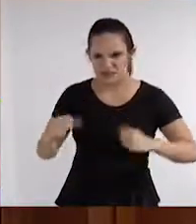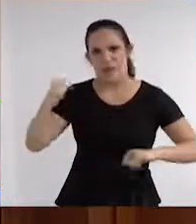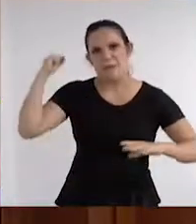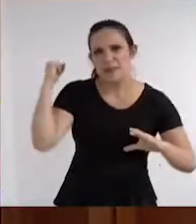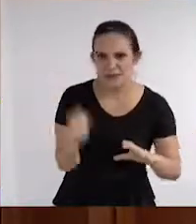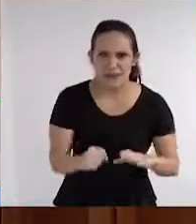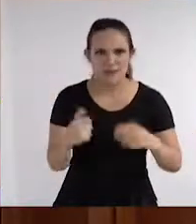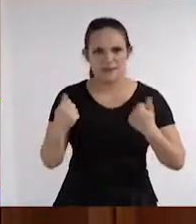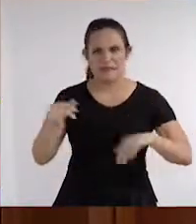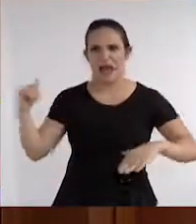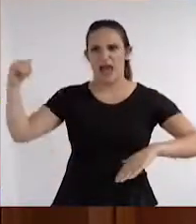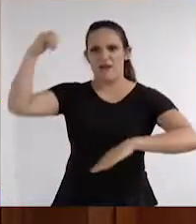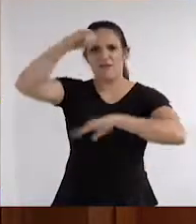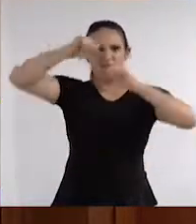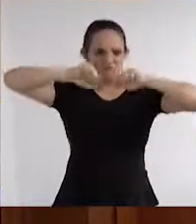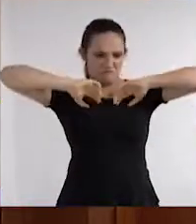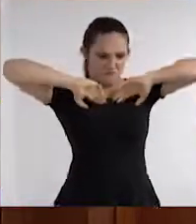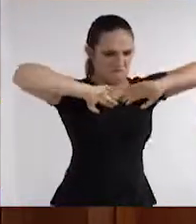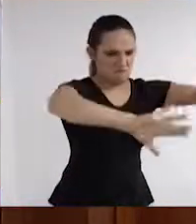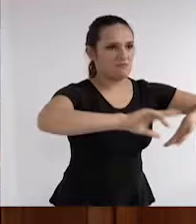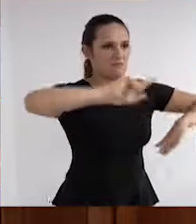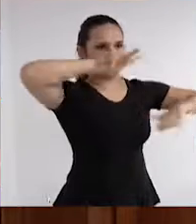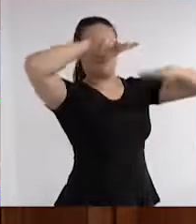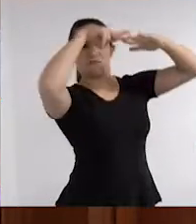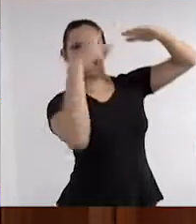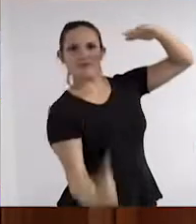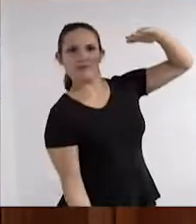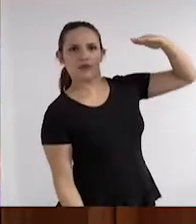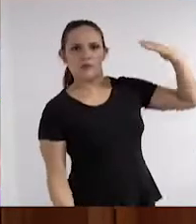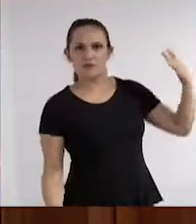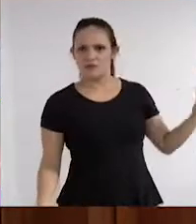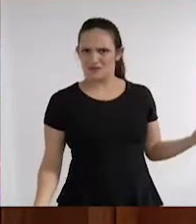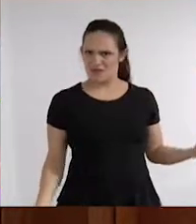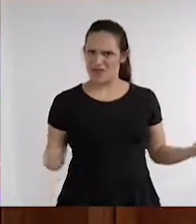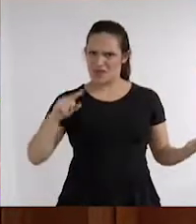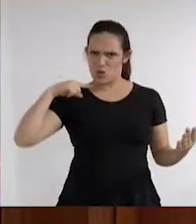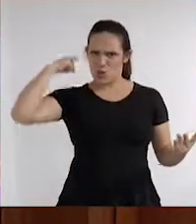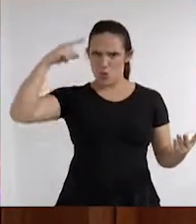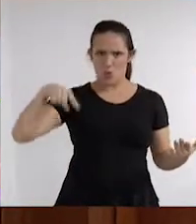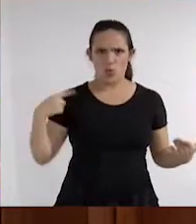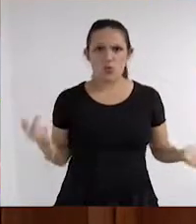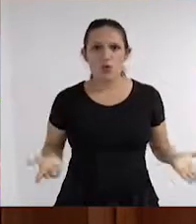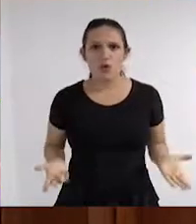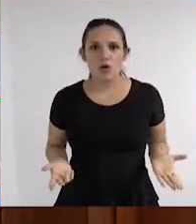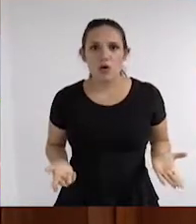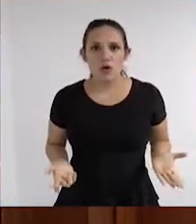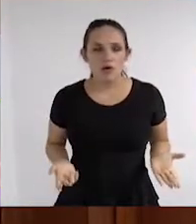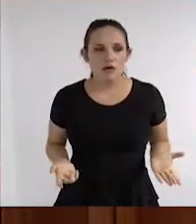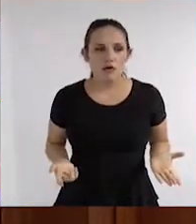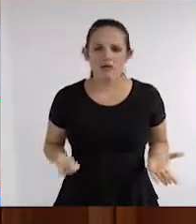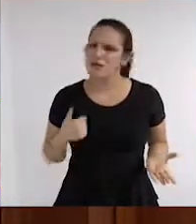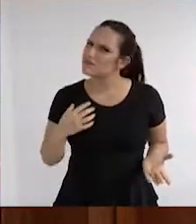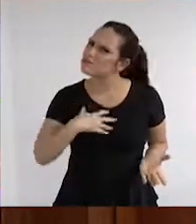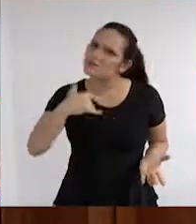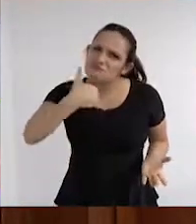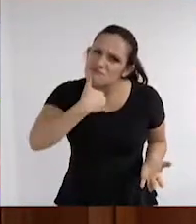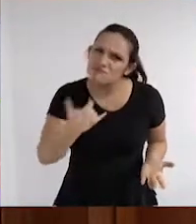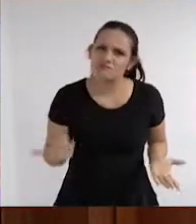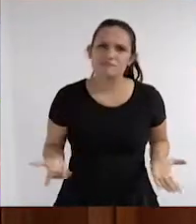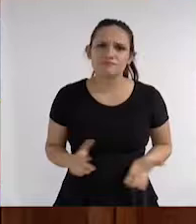jogar do avião para baixo. Olha o tamanho da maluquice, gente. Isso é que mais me